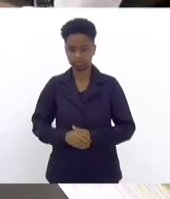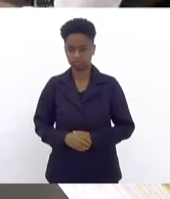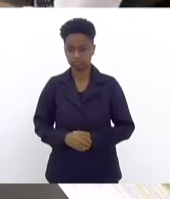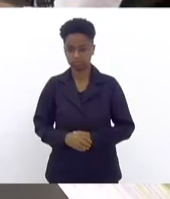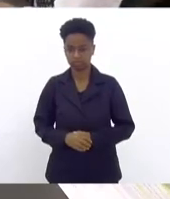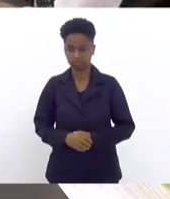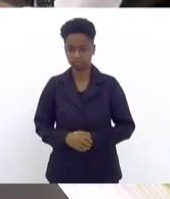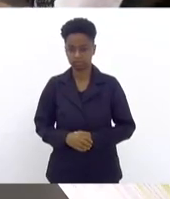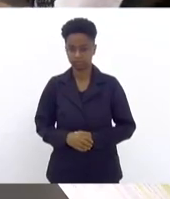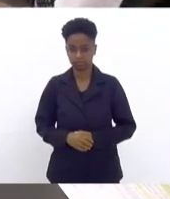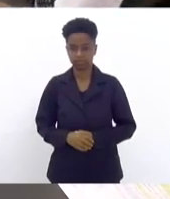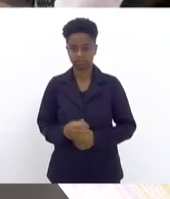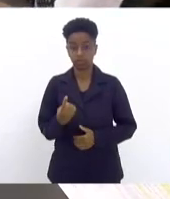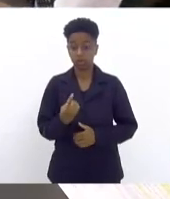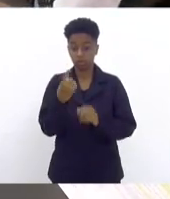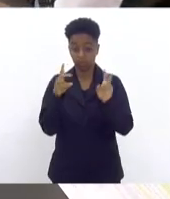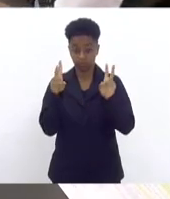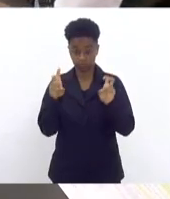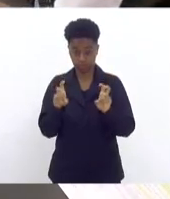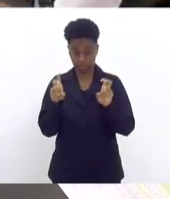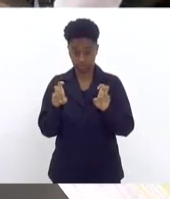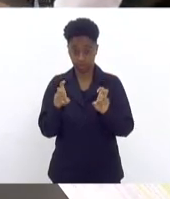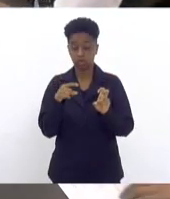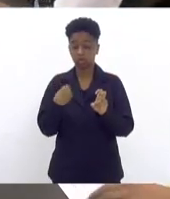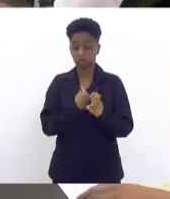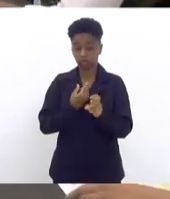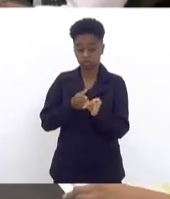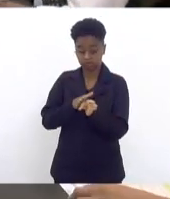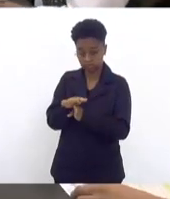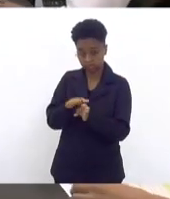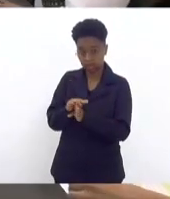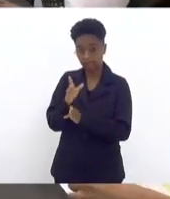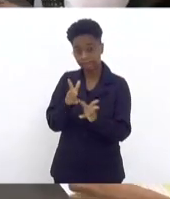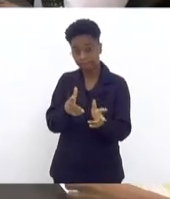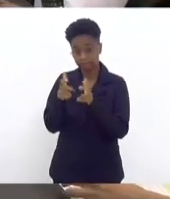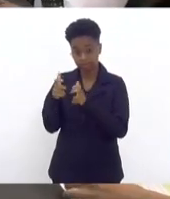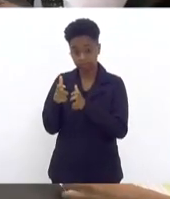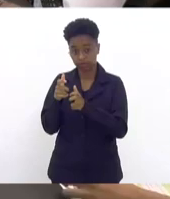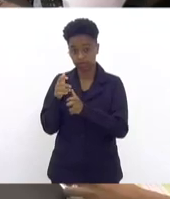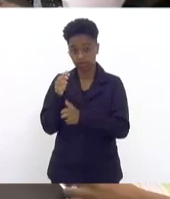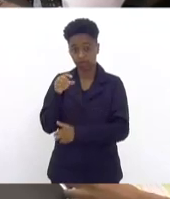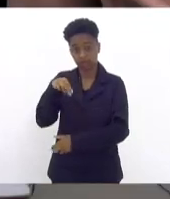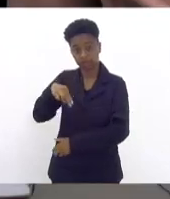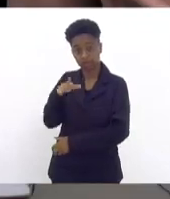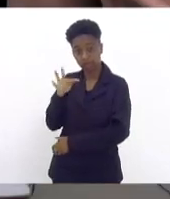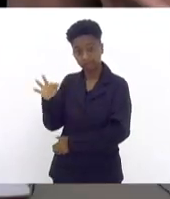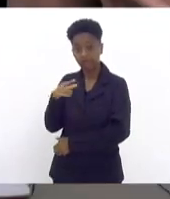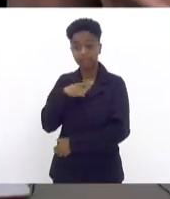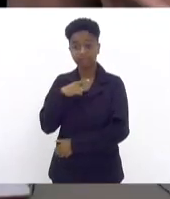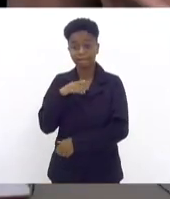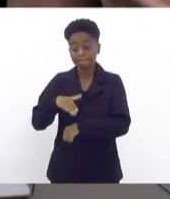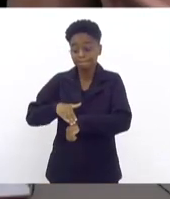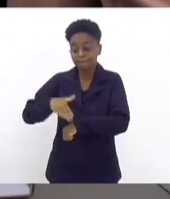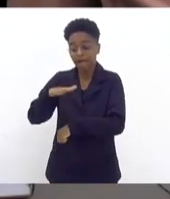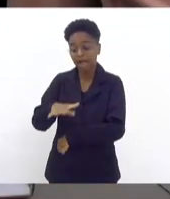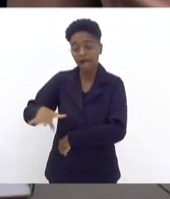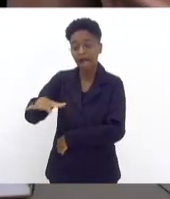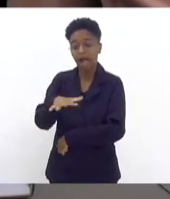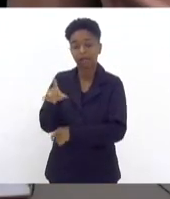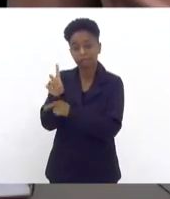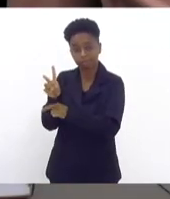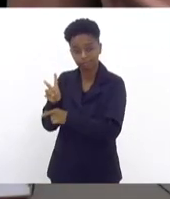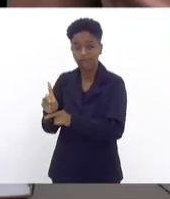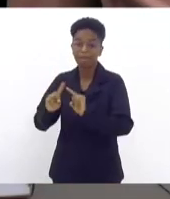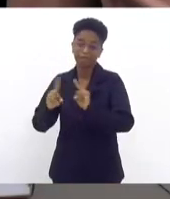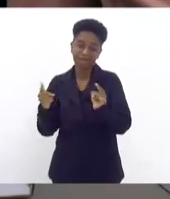única questão é o seguinte, a nossa assessoria observou que Friburgo tem mais unidades de conservação. Mas como é uma coisa simbólica,